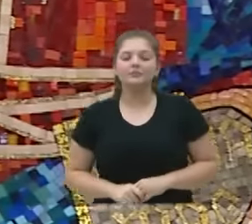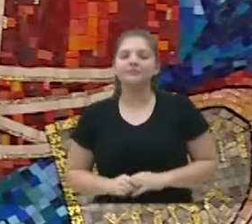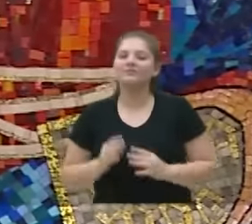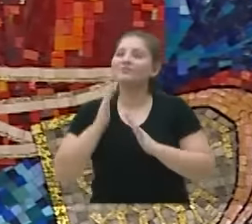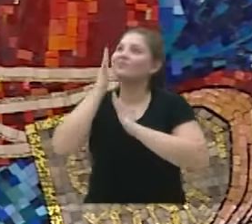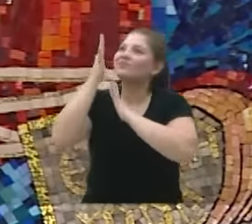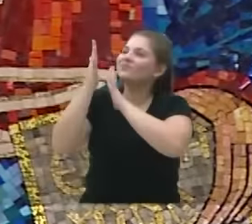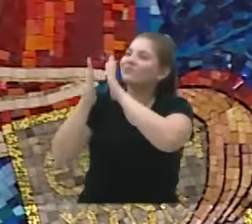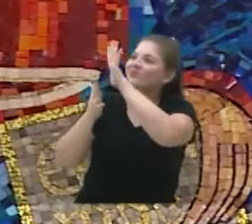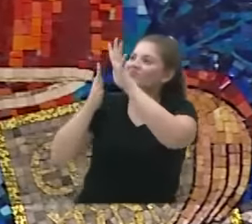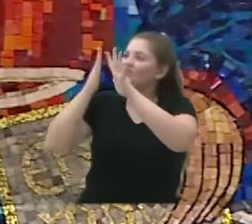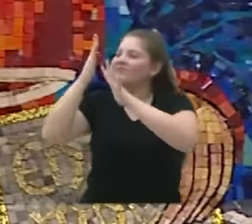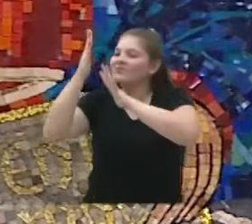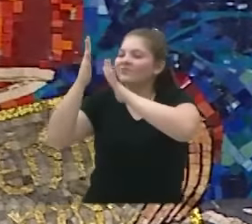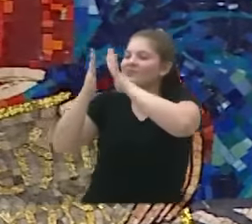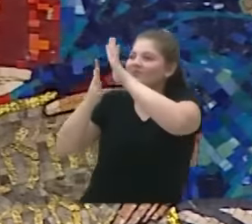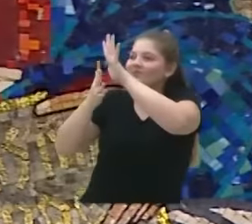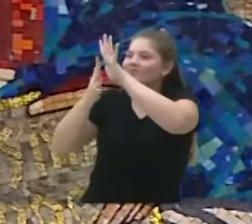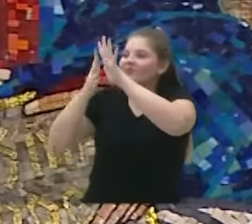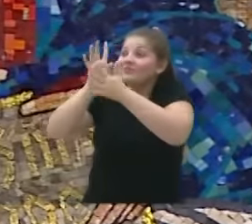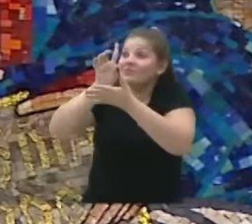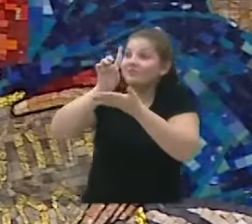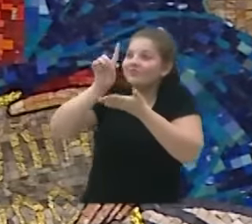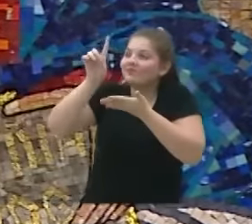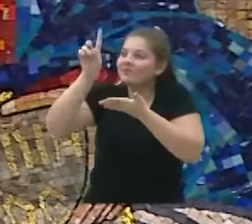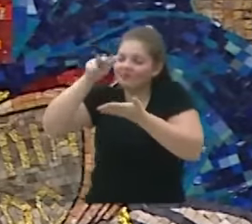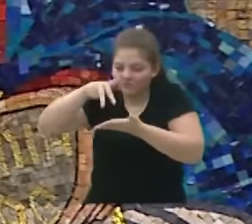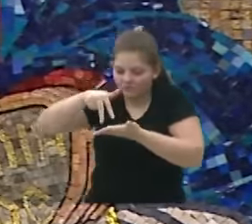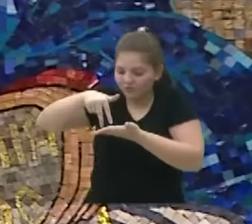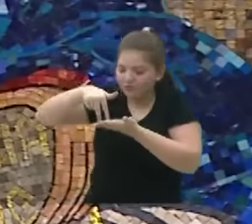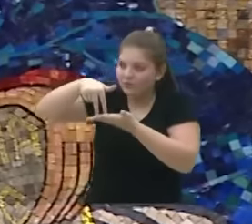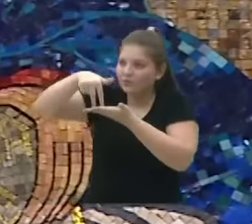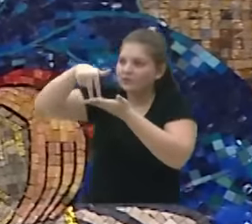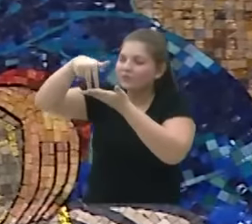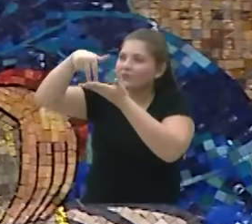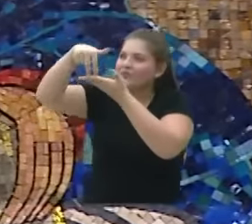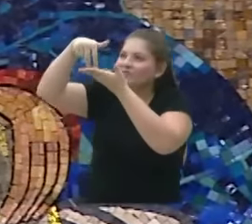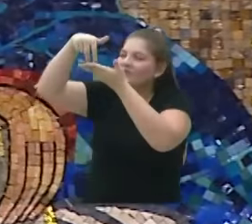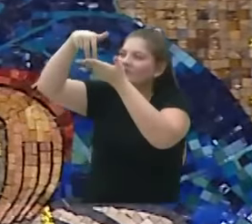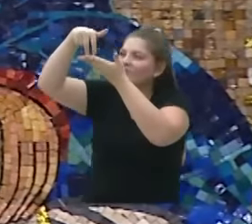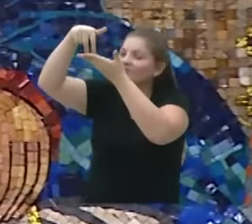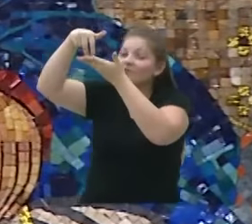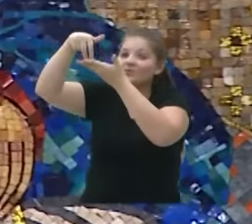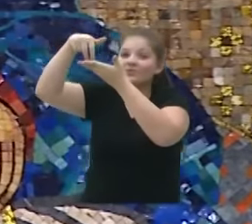Por entre aclamações Deus se elevou,